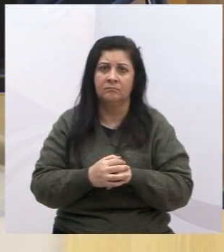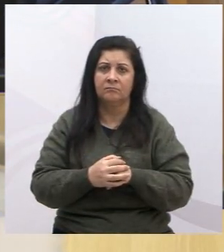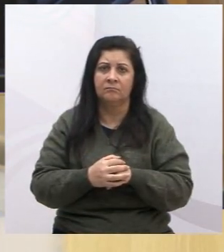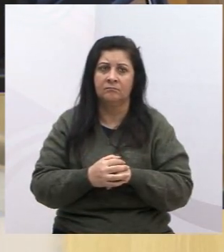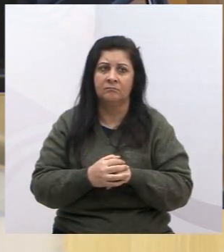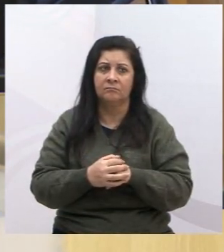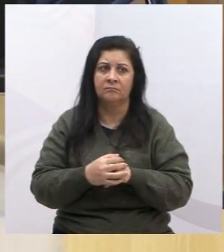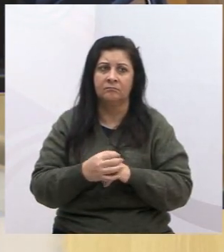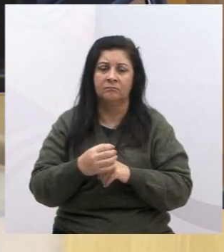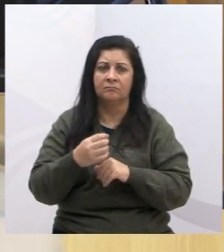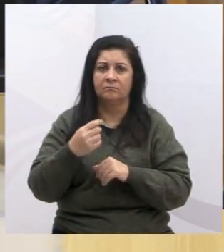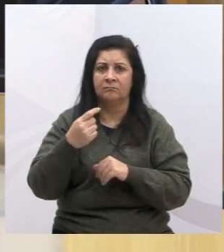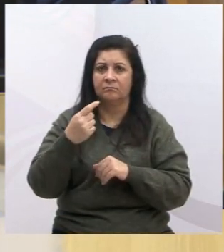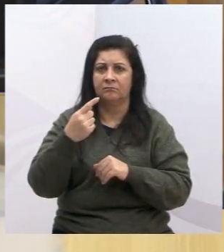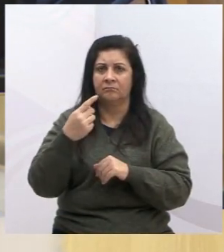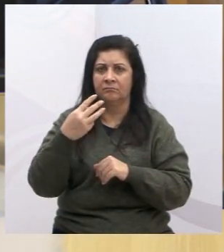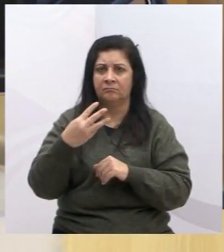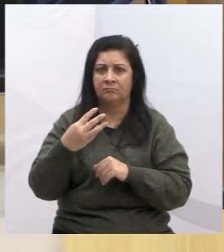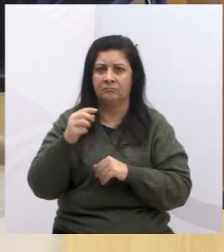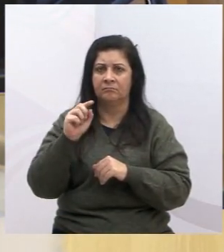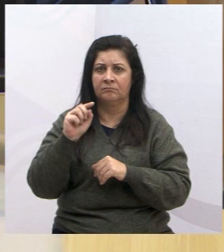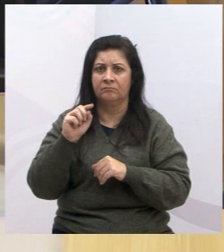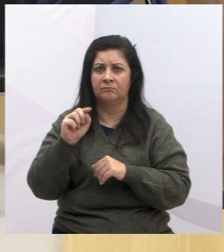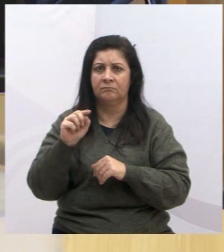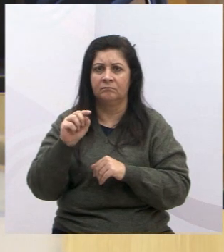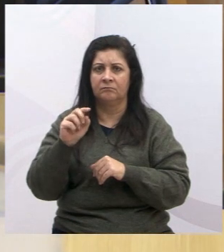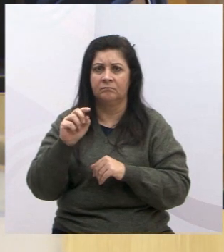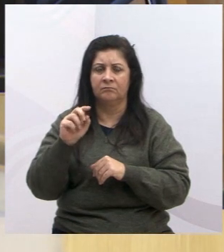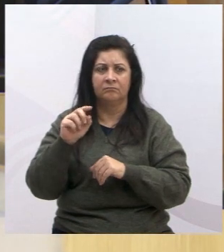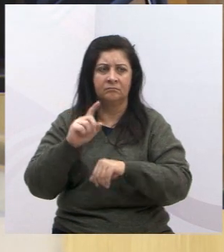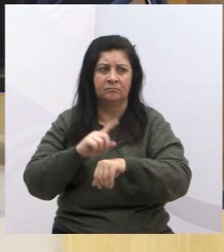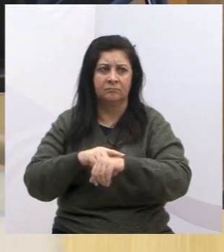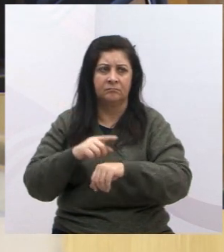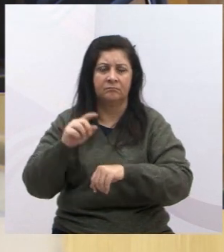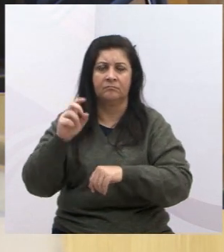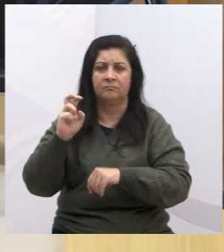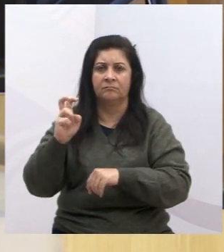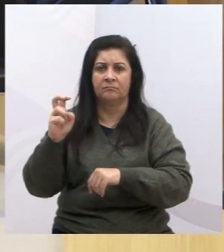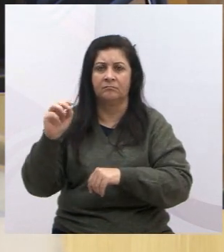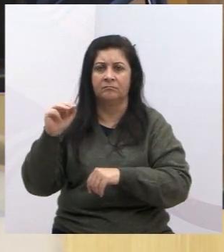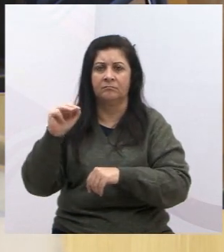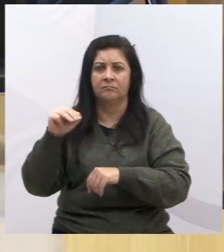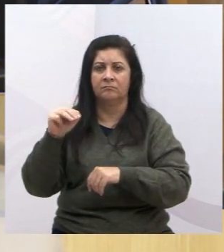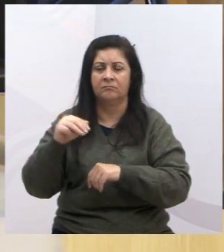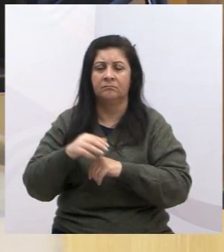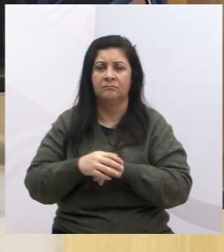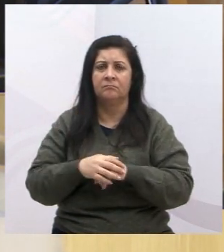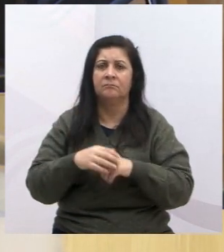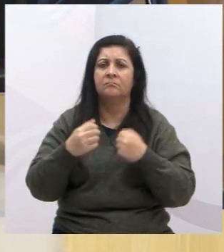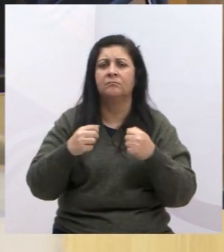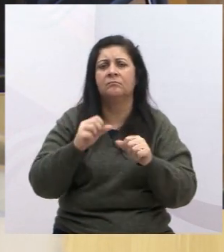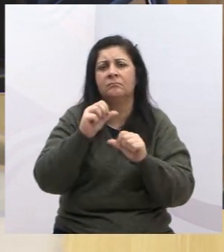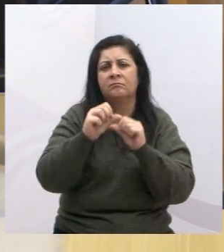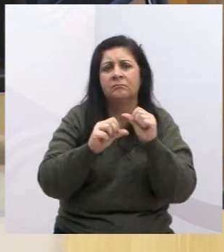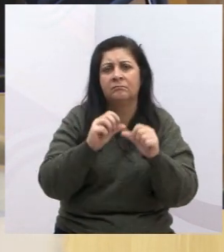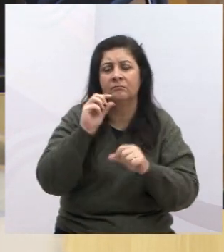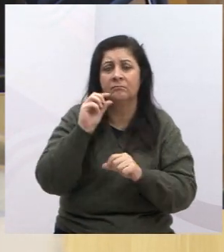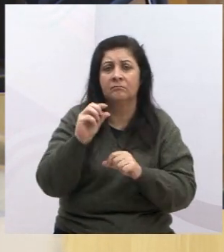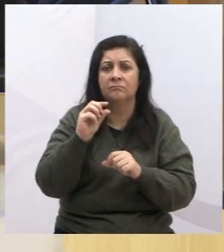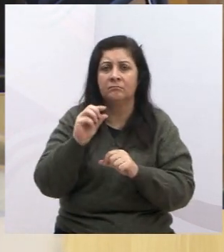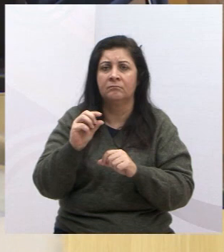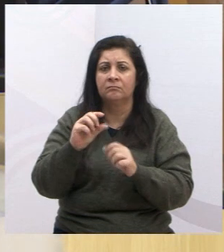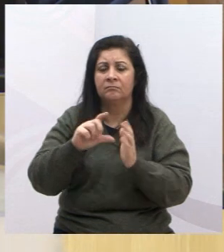3h55. Assim, as profissionais solicitam à JTU que verifique a possibilidade de alterar o horário de saída do